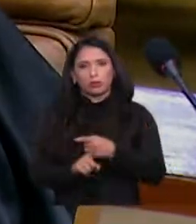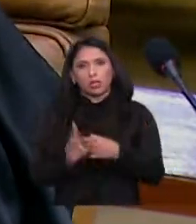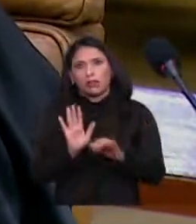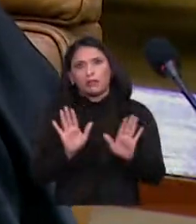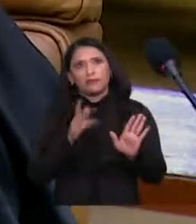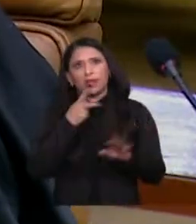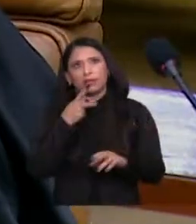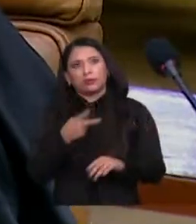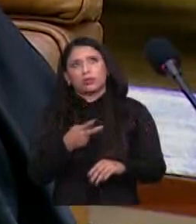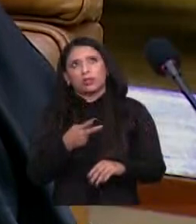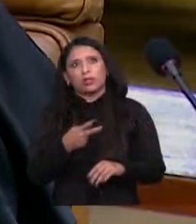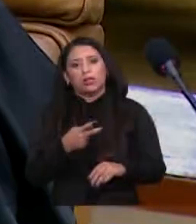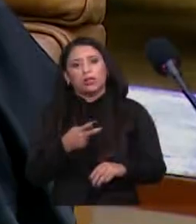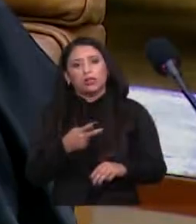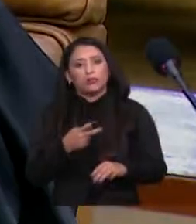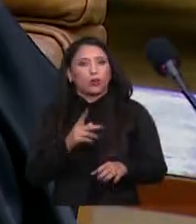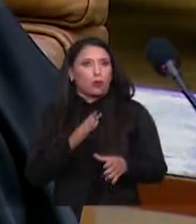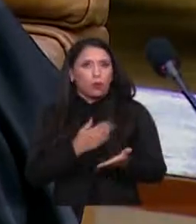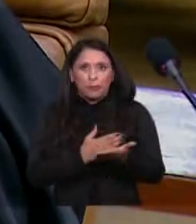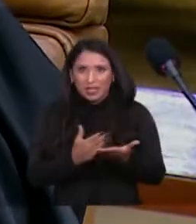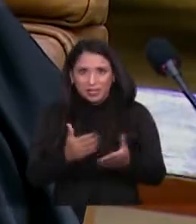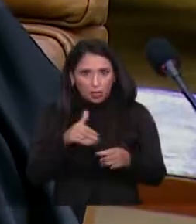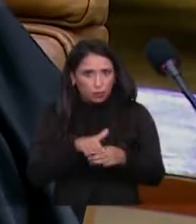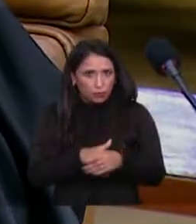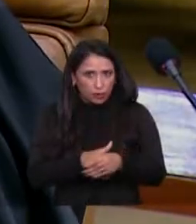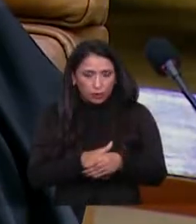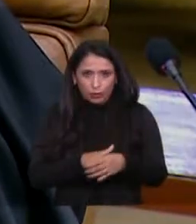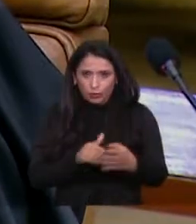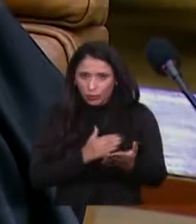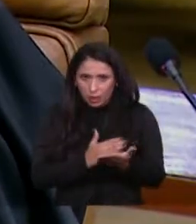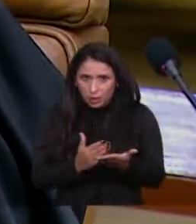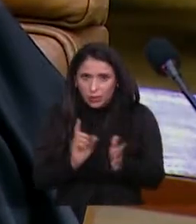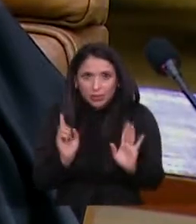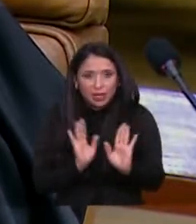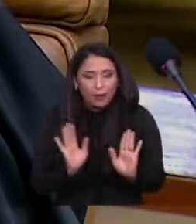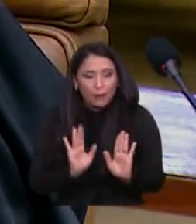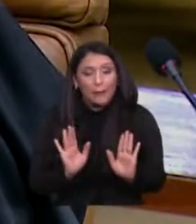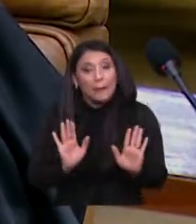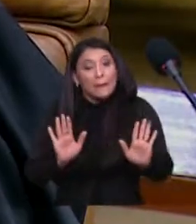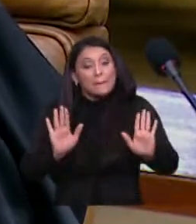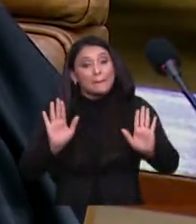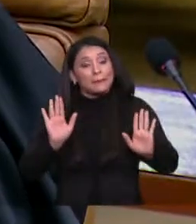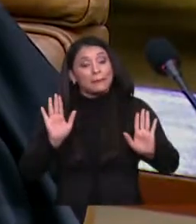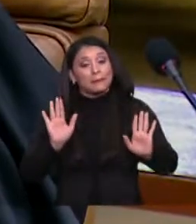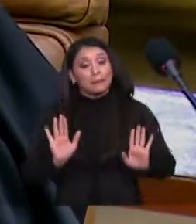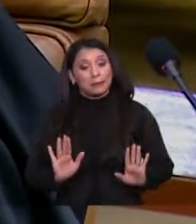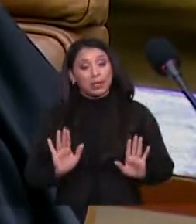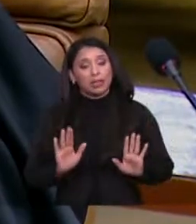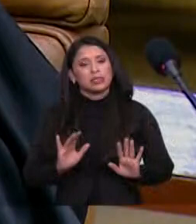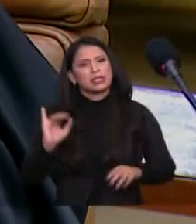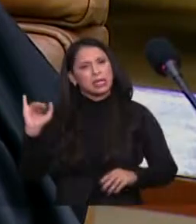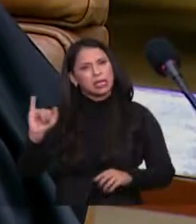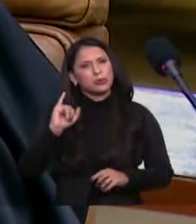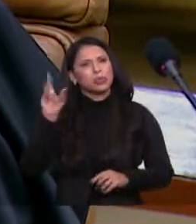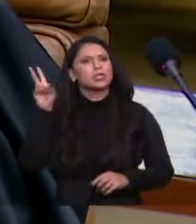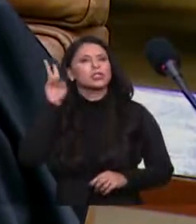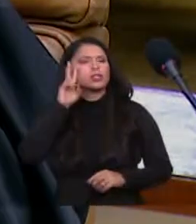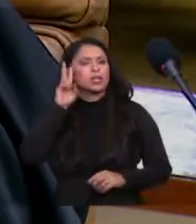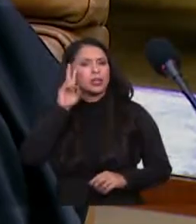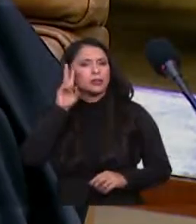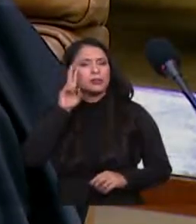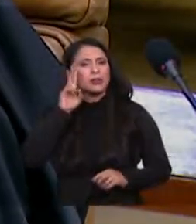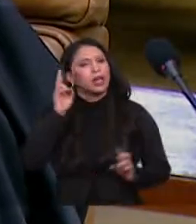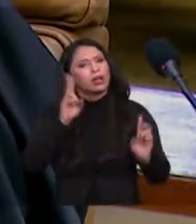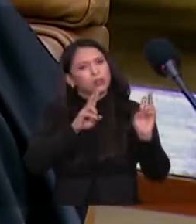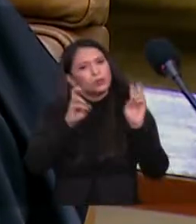voto desde o início mas que seja relevante rememorar